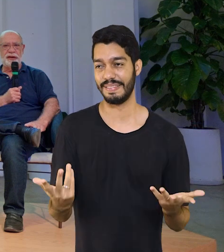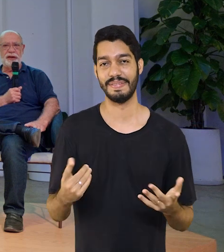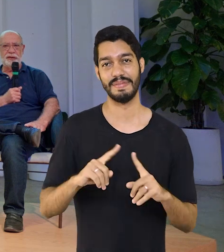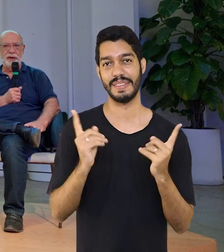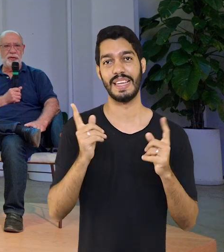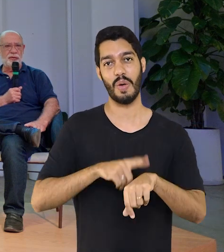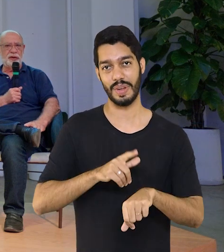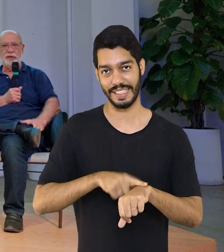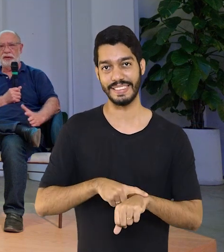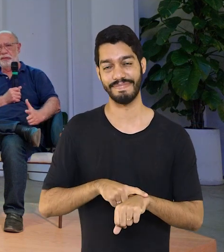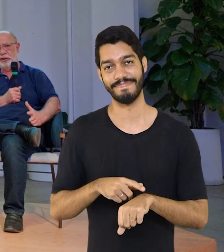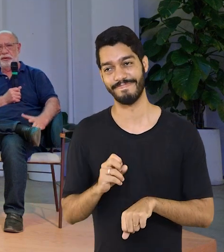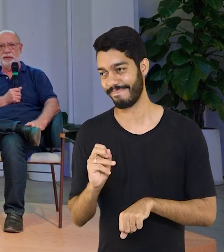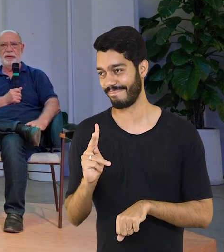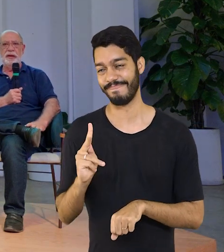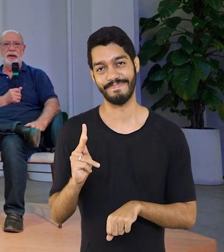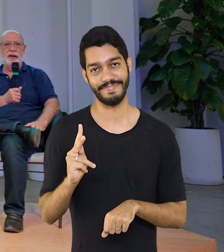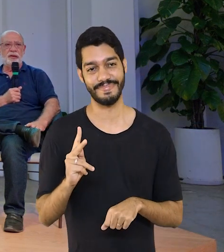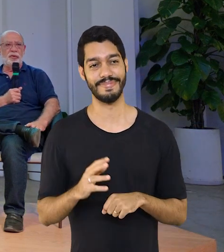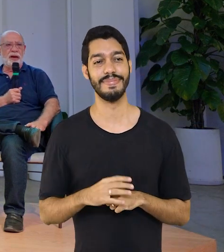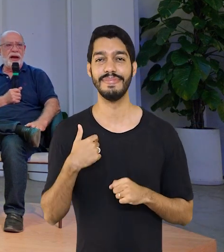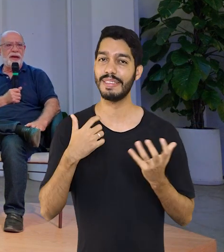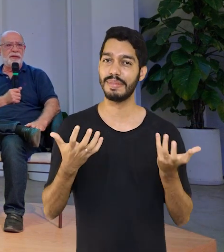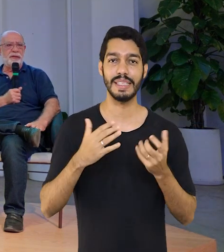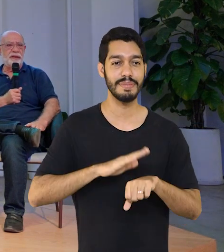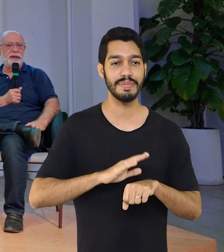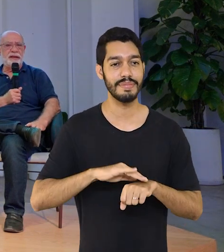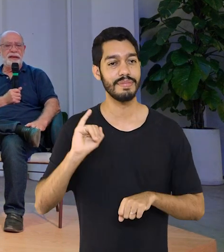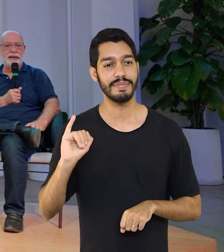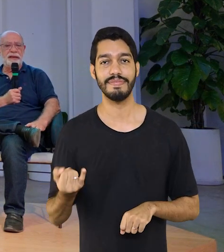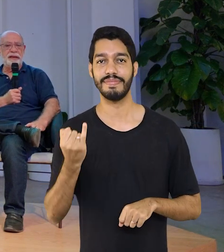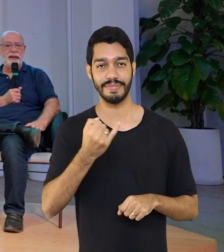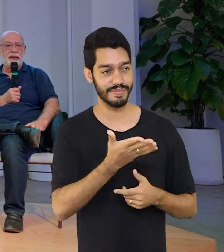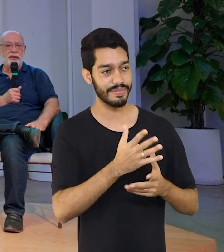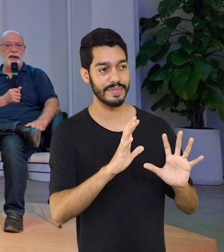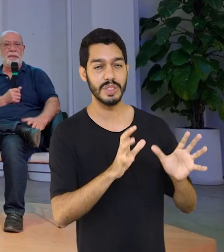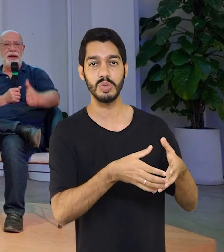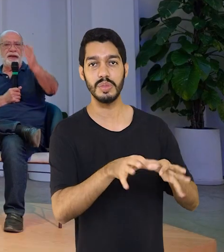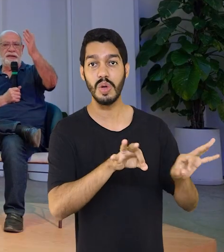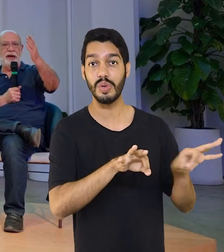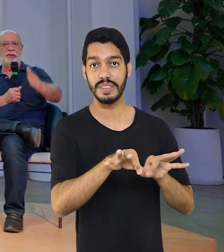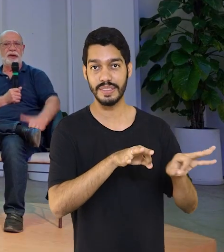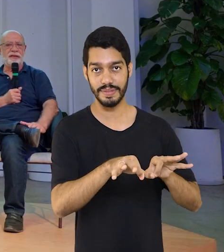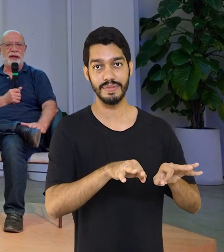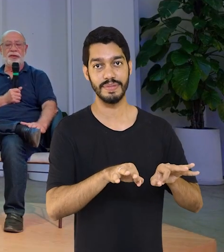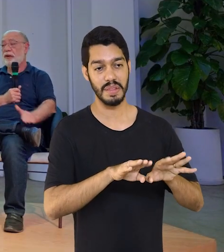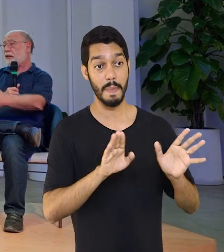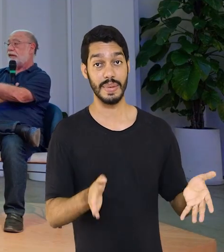rico, com excelentes perguntas, mas estamos dentro do horário e eu queria parabenizar